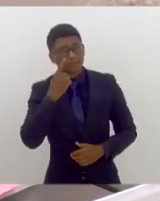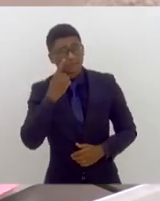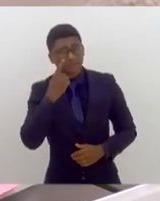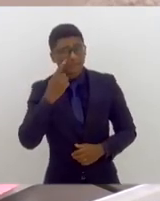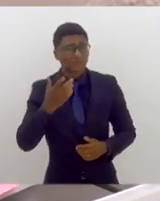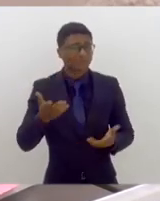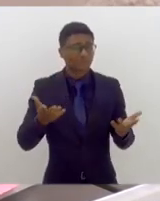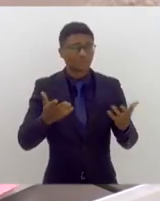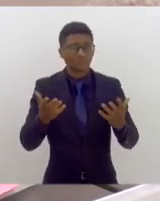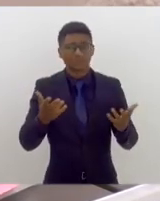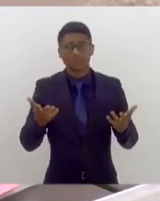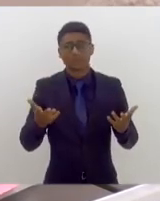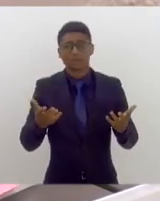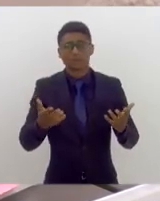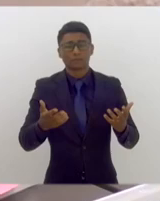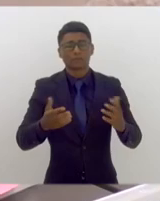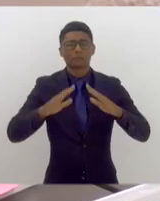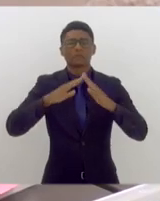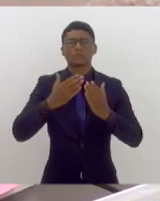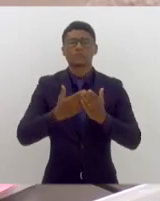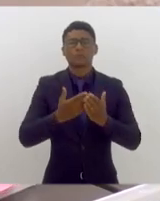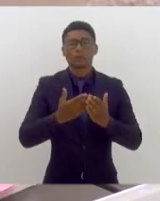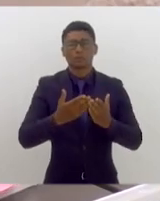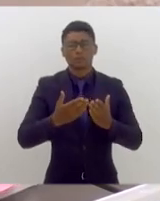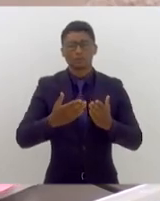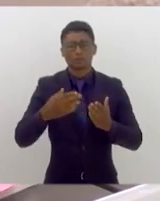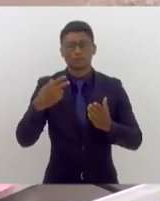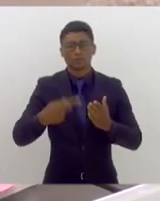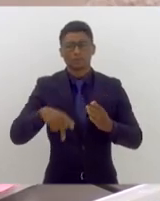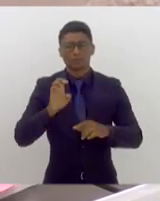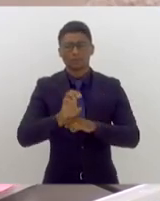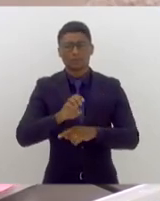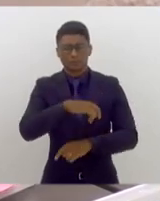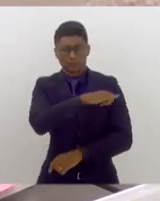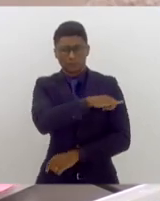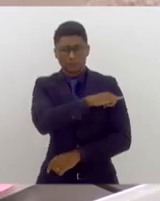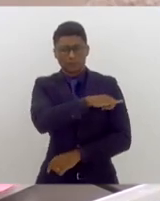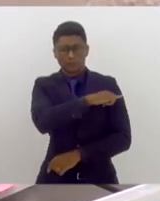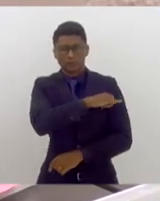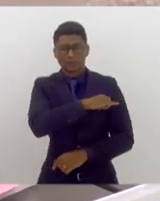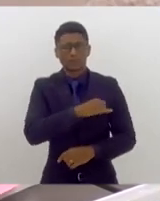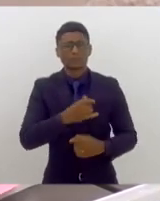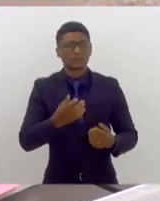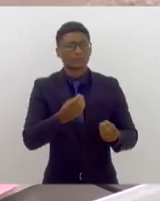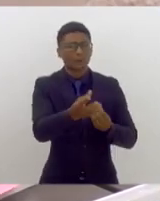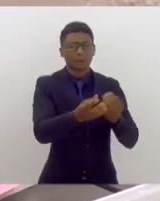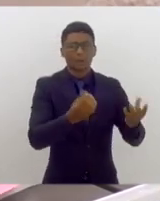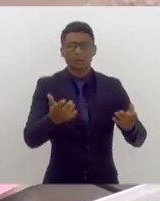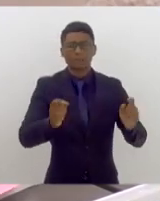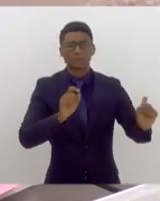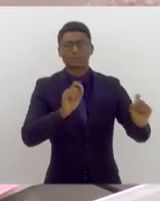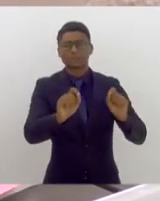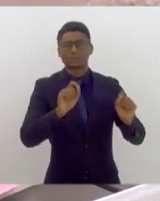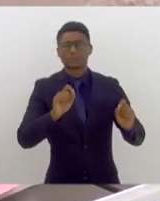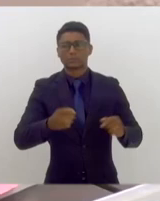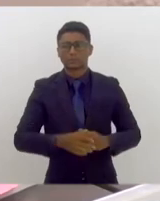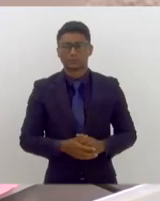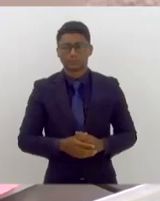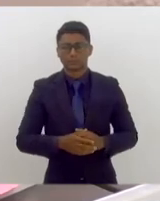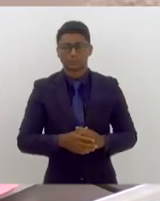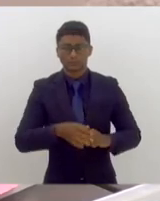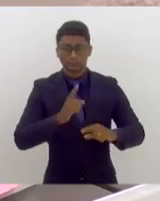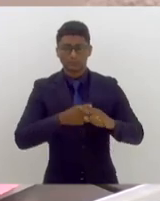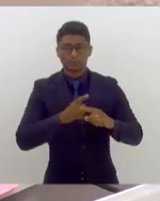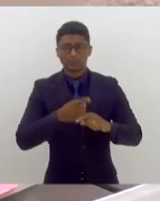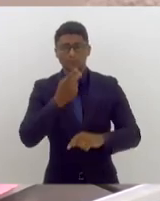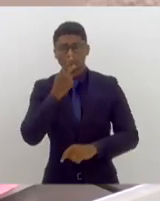qualidade do que as escolas públicas do Estado do Rio de Janeiro estão oferecendo, né? Quando a gente fala desse novo